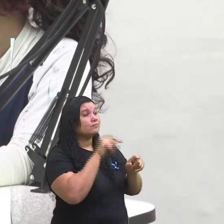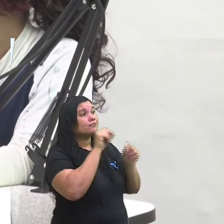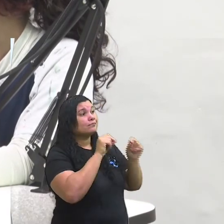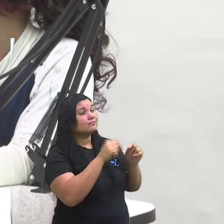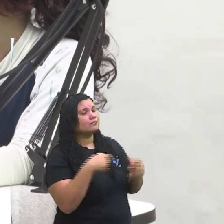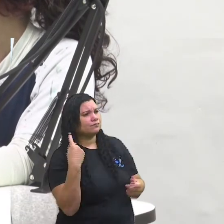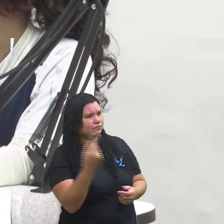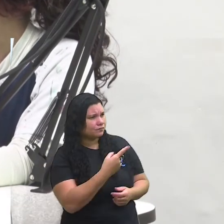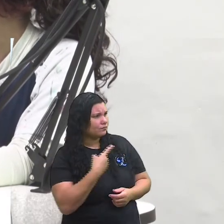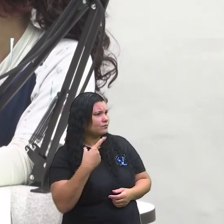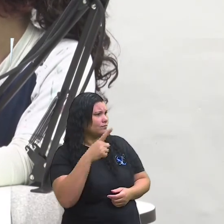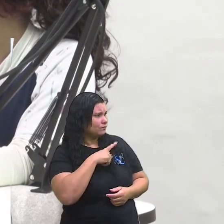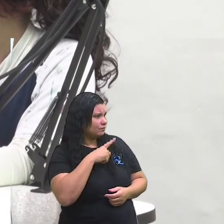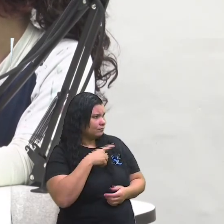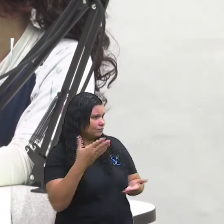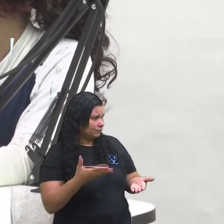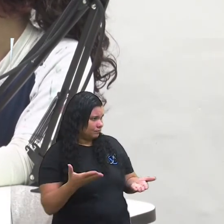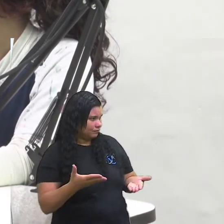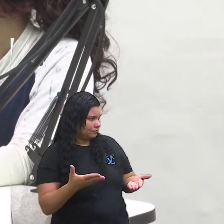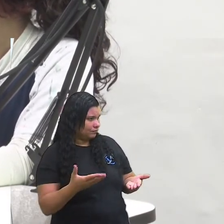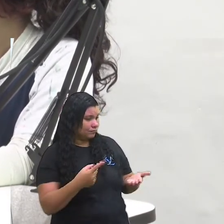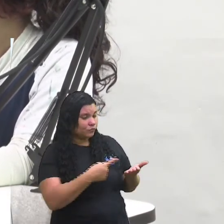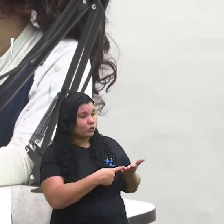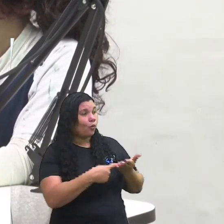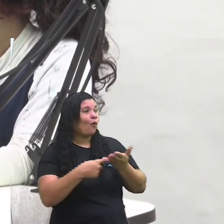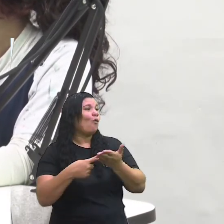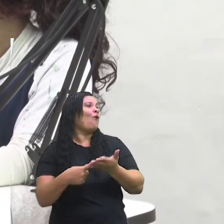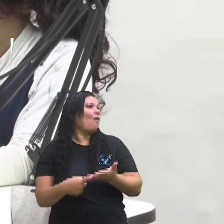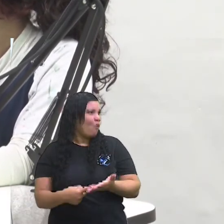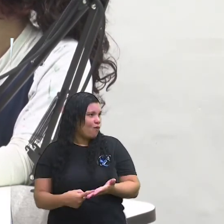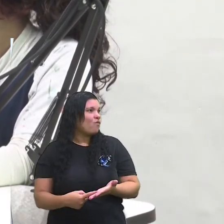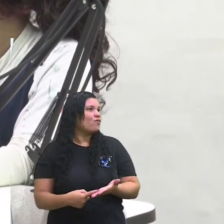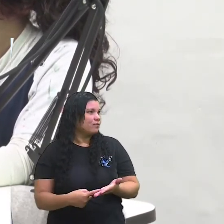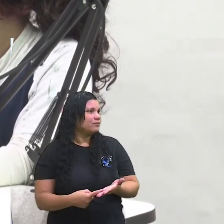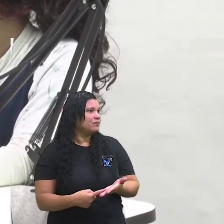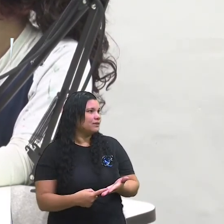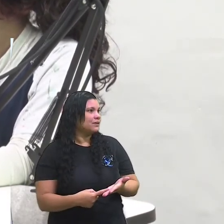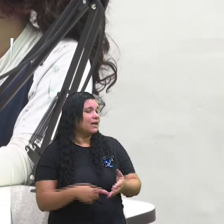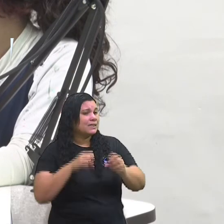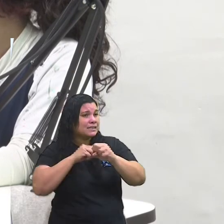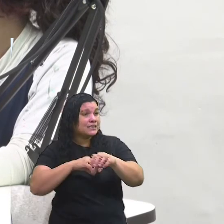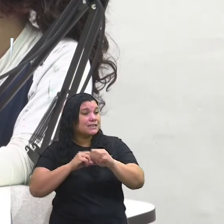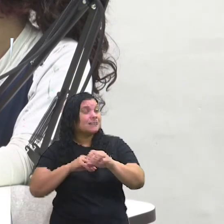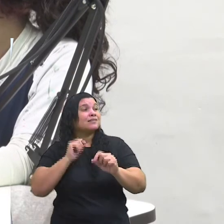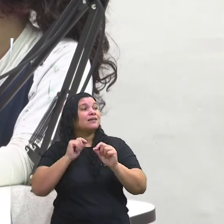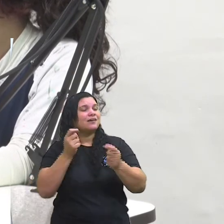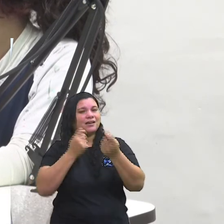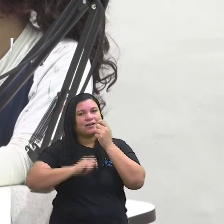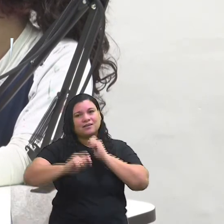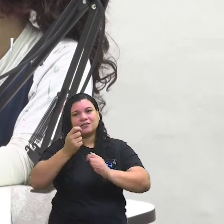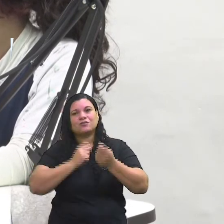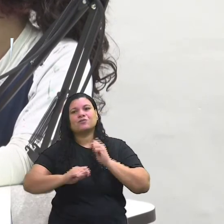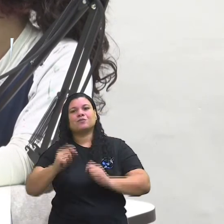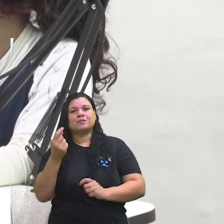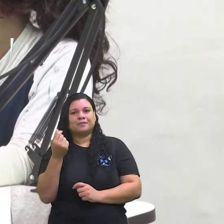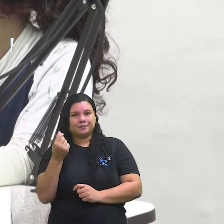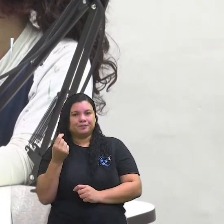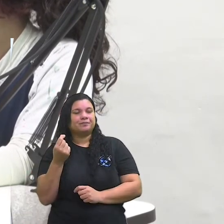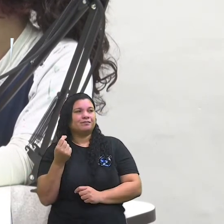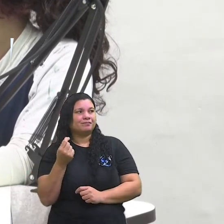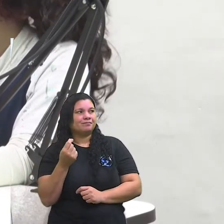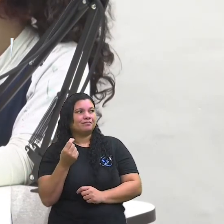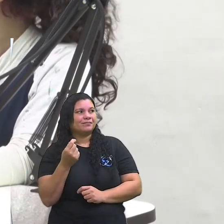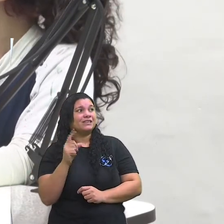das nossas instituições. Uhum. Por quê? Porque a gente não foi criado para isso. Uhum. E vocês vão ter mais